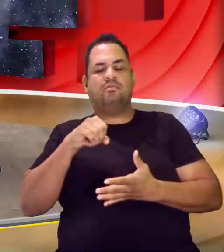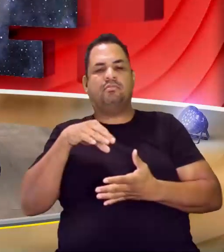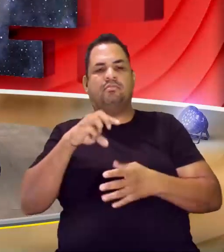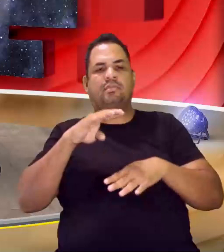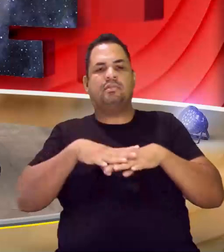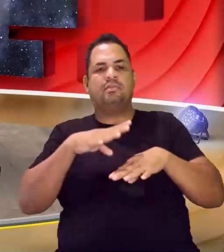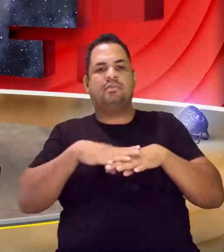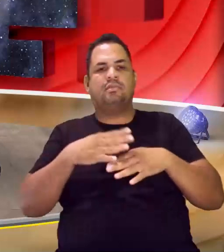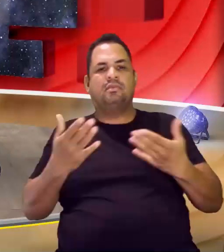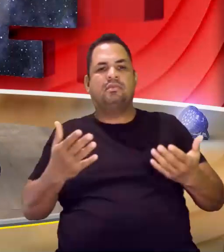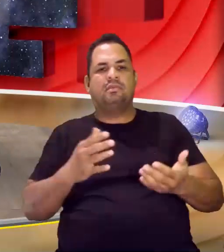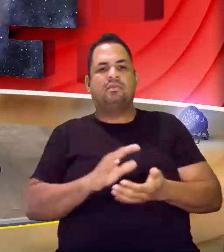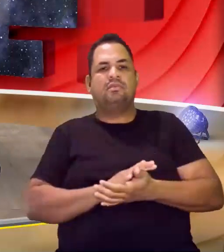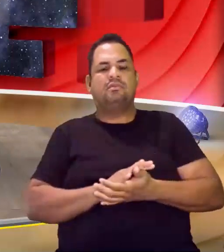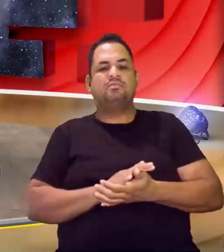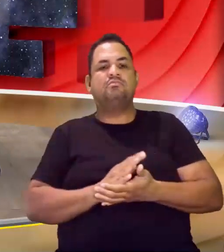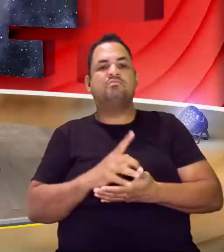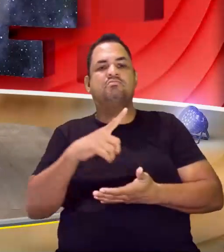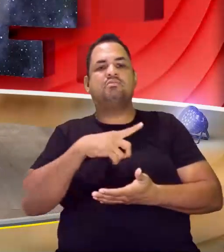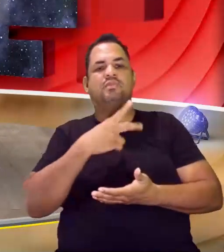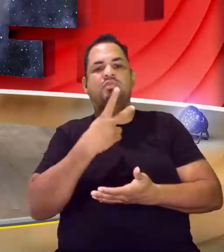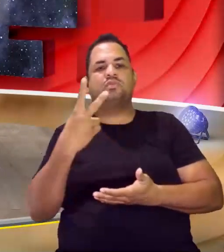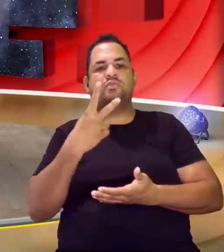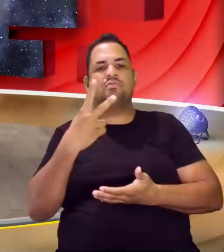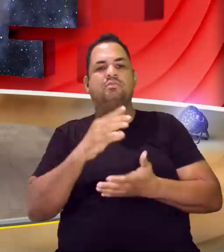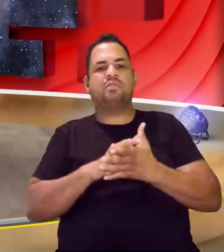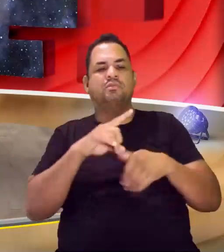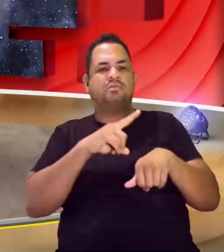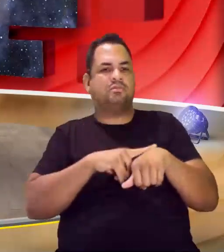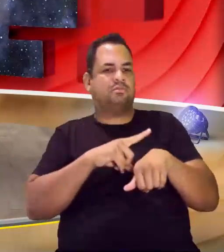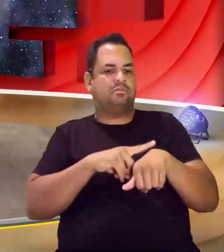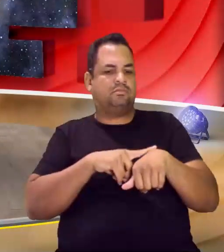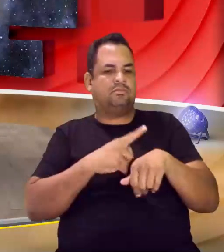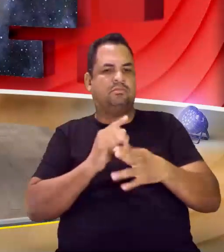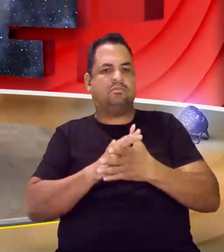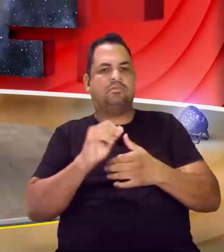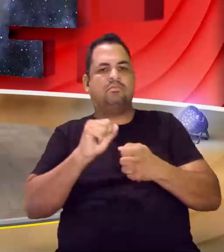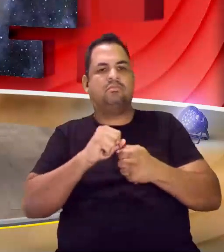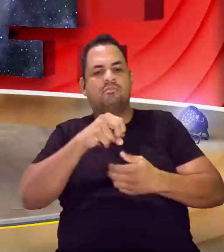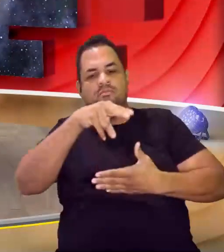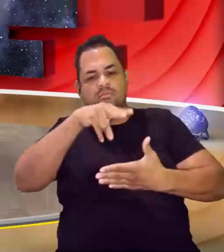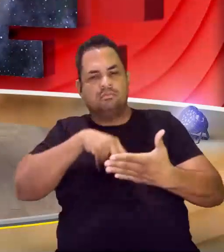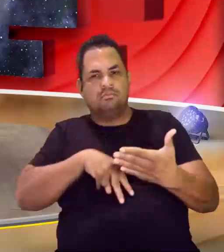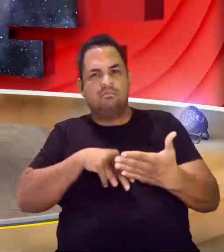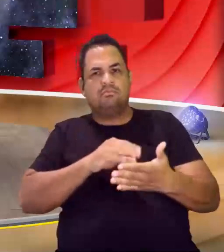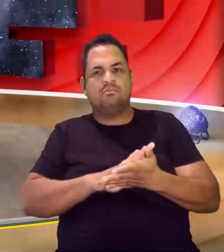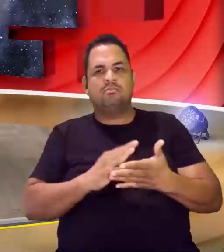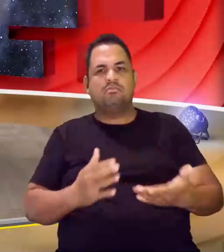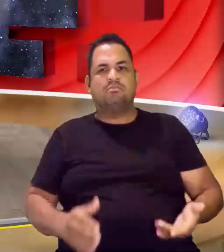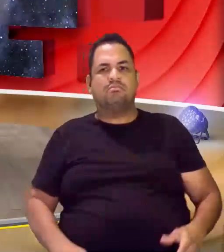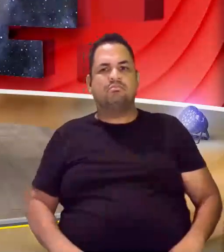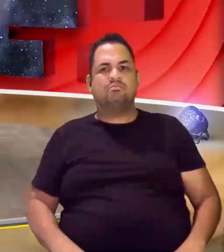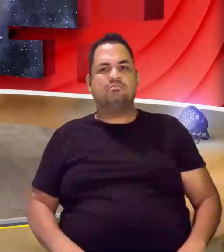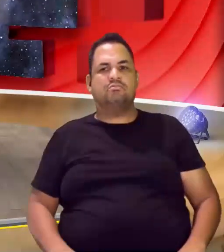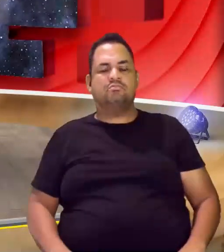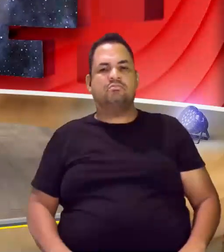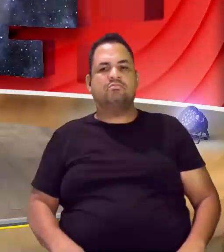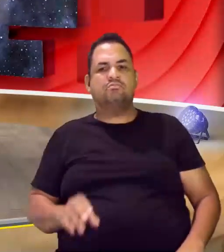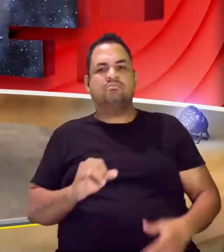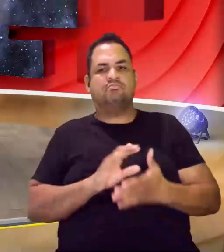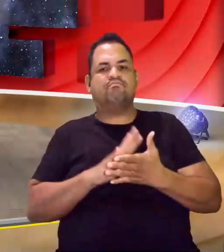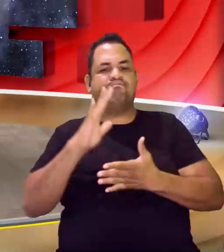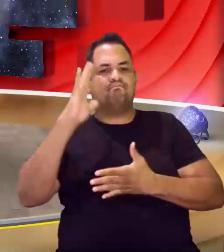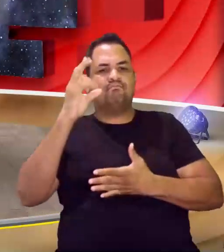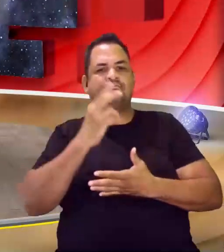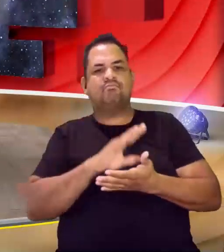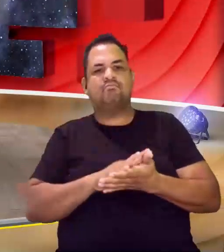etnomatemática, né? Legal. Aí a gente colocou 2 por quê? Por conta do tempo hábil, né? Pra gente fazer a leitura. E quase não deu tempo de fazer as 2. Imagina se